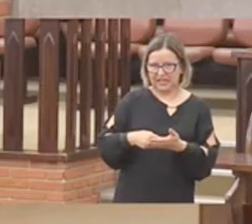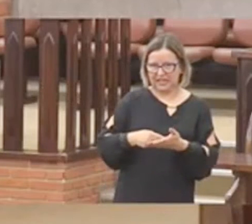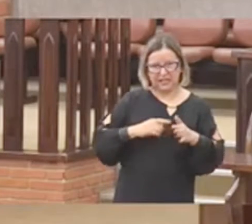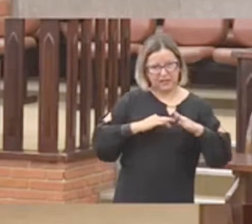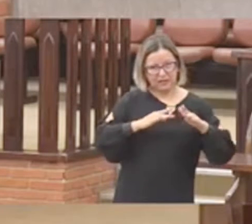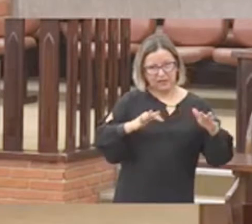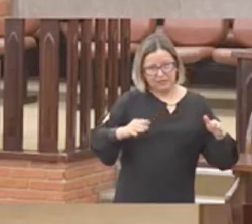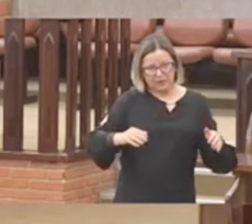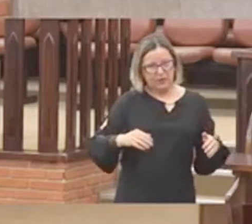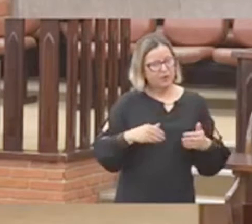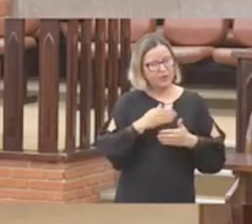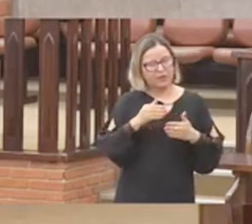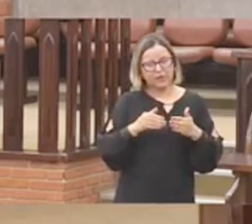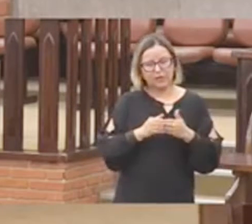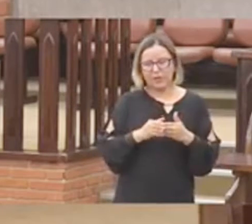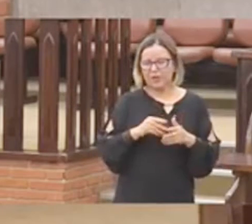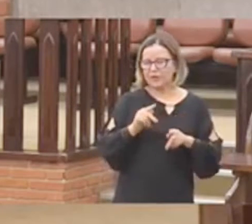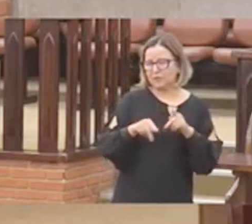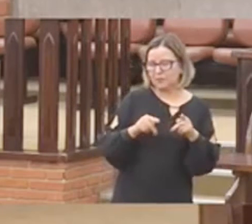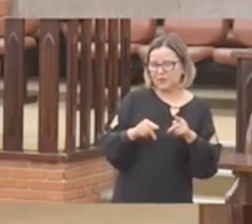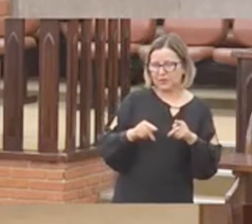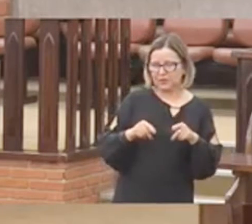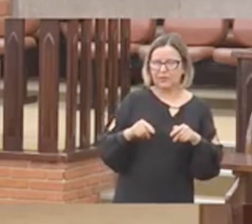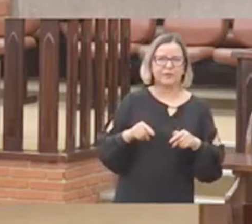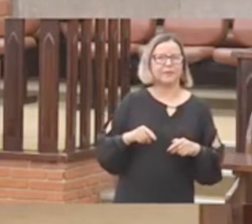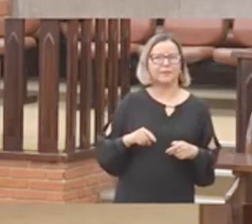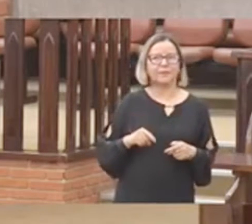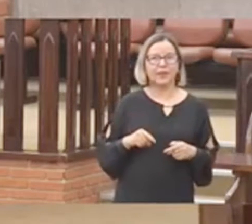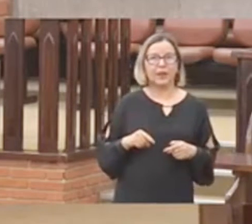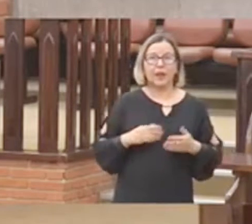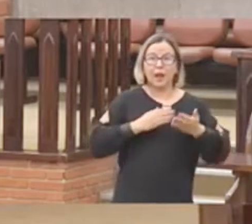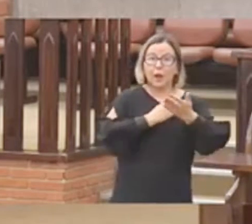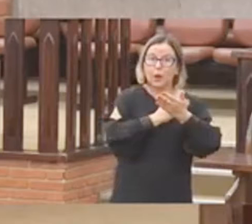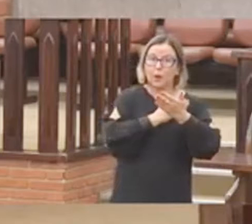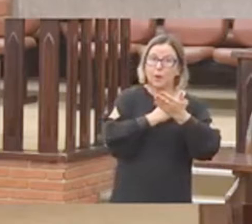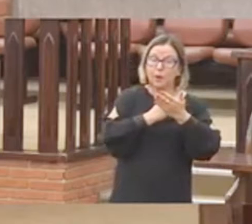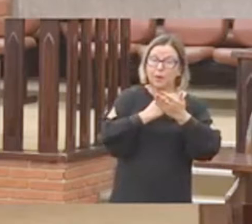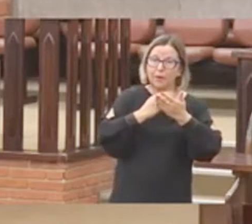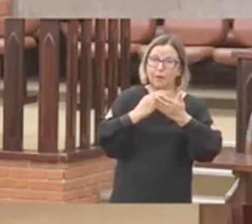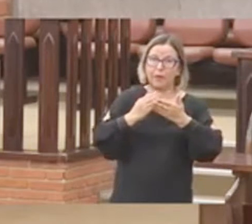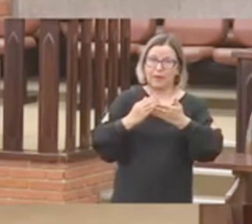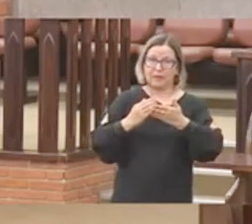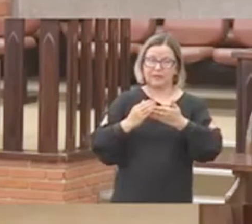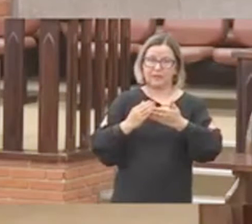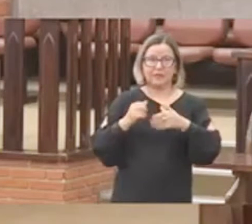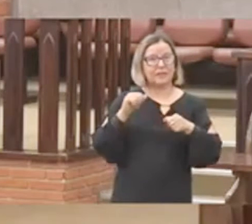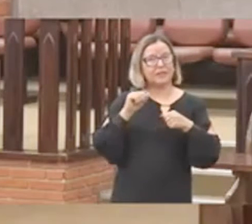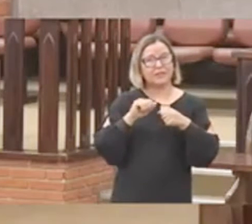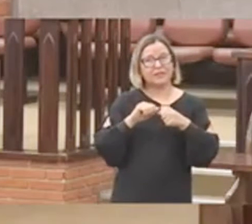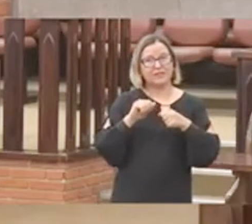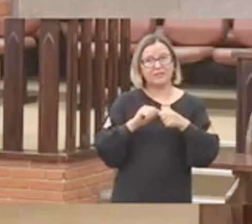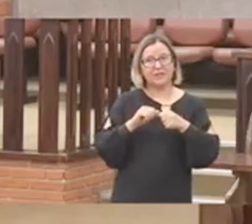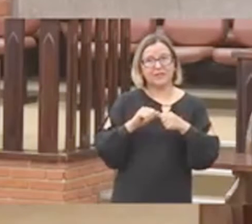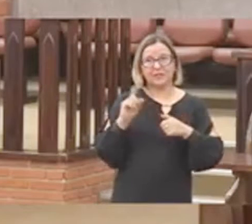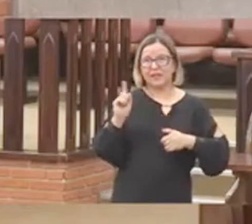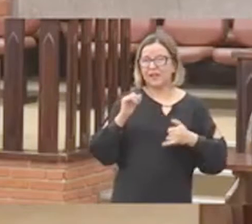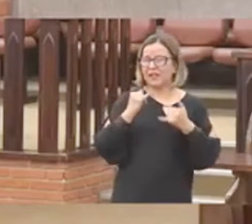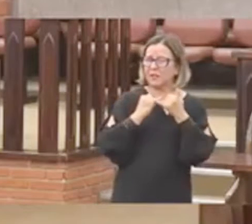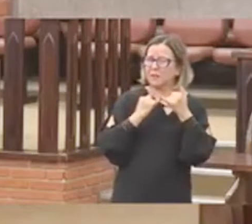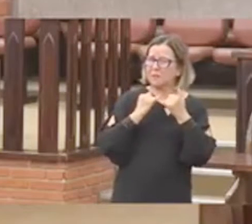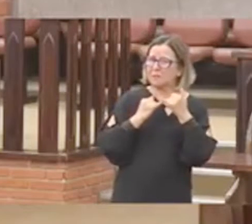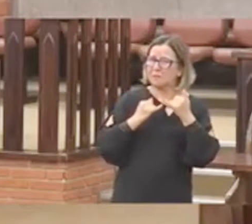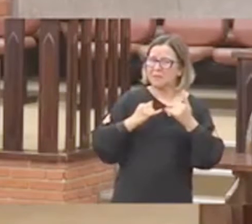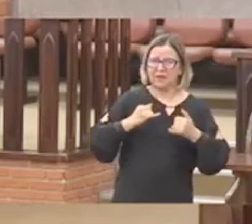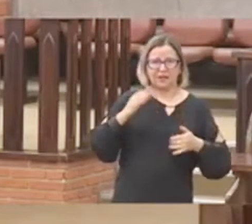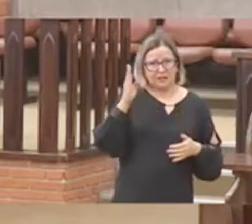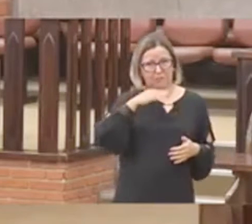então. Foi originada através de uma ação aparentemente inofensiva, uma